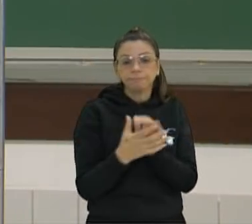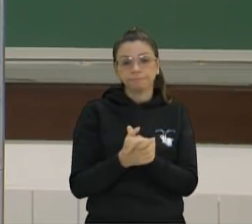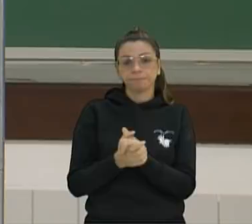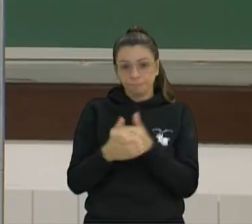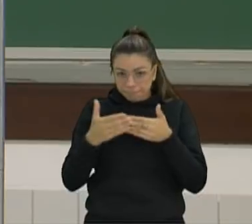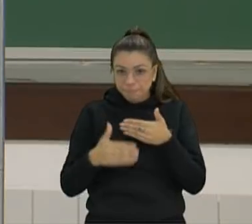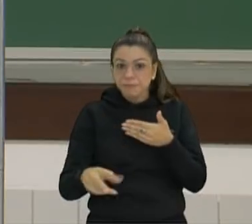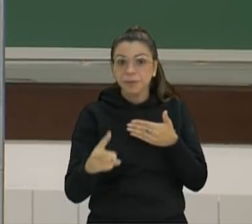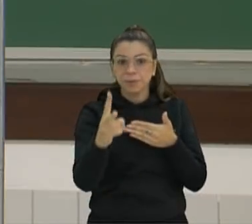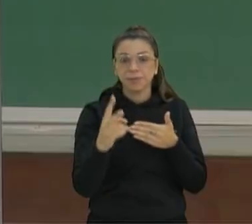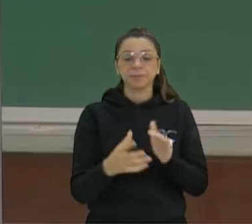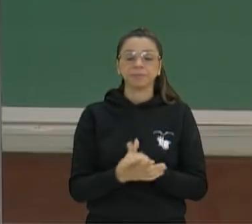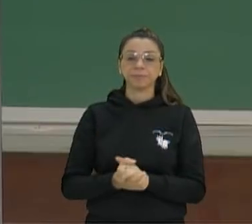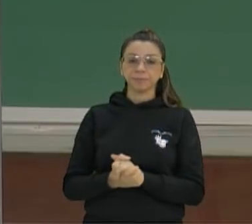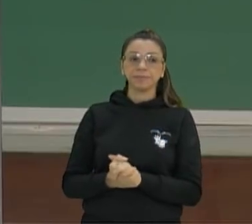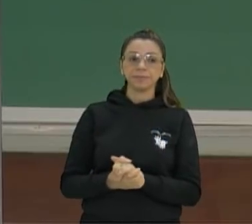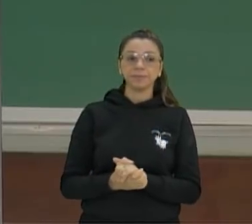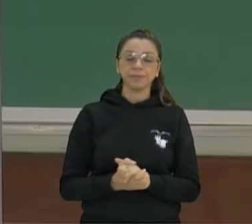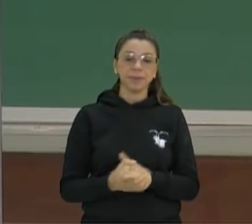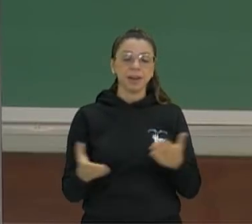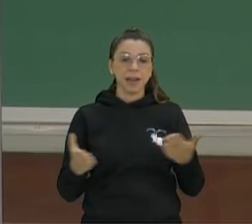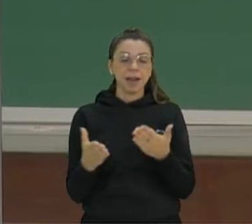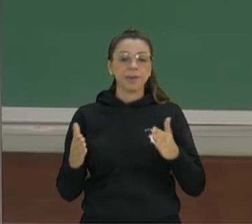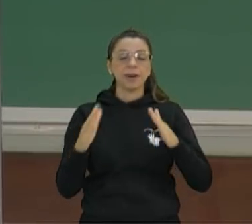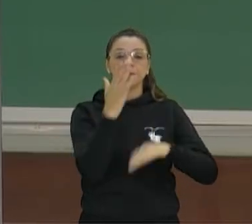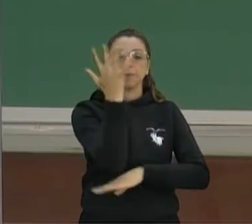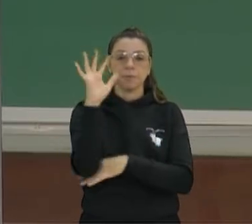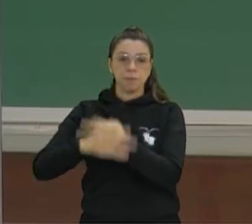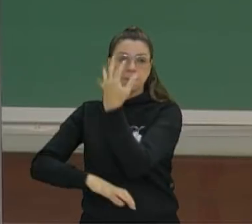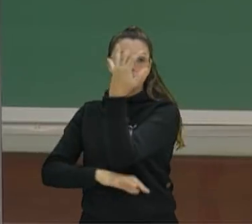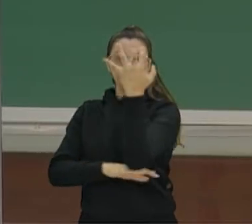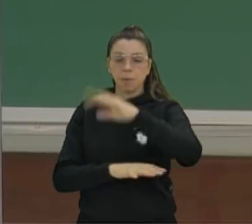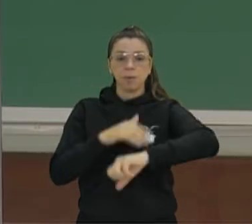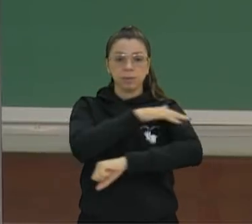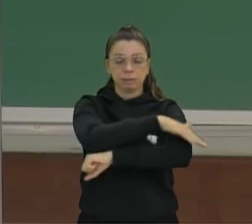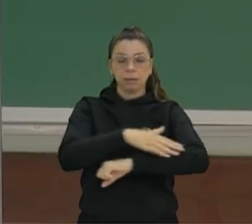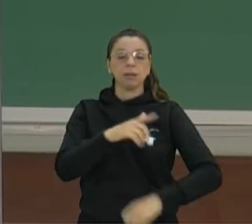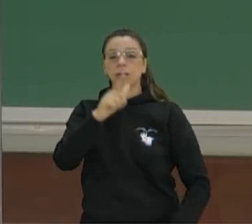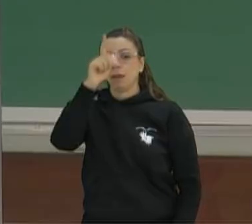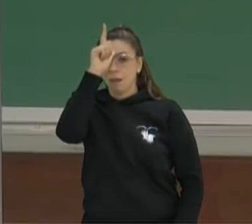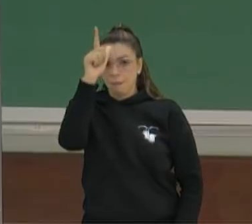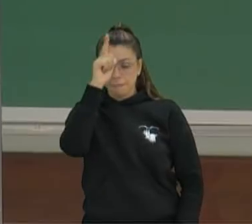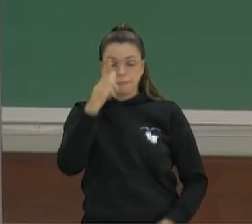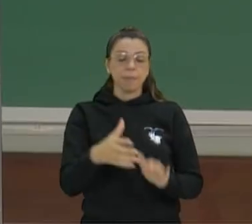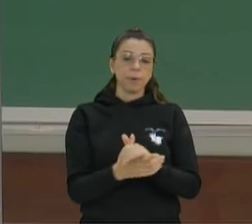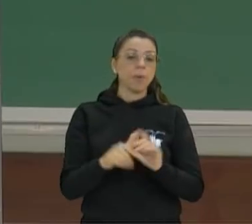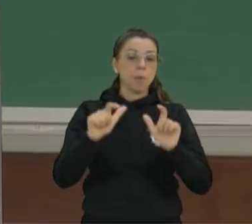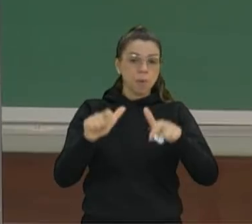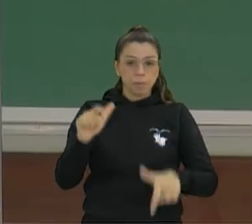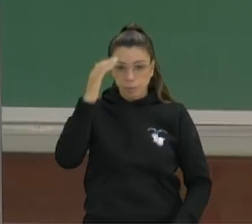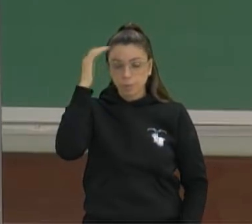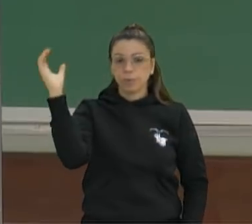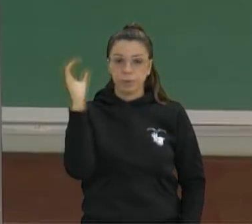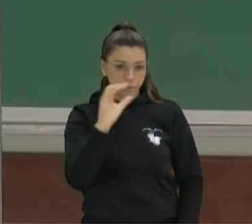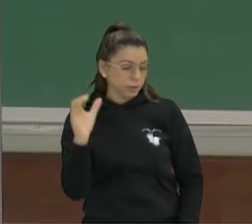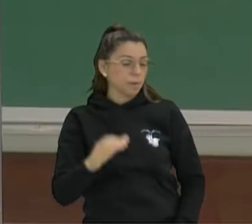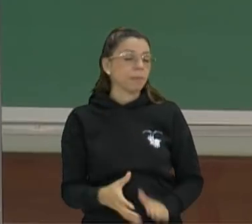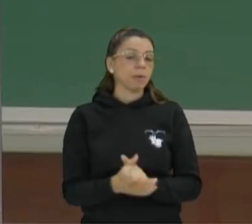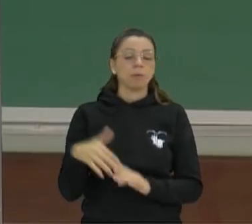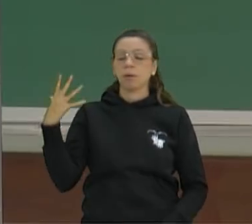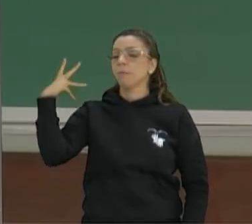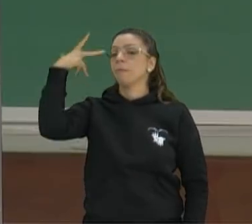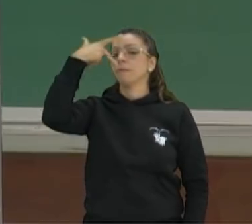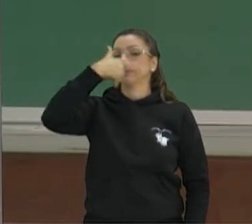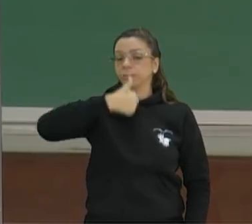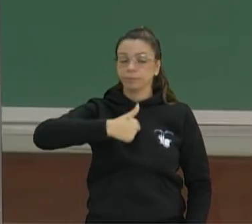continuando. Agora nós vamos lá para o Bosque Alemão, um outro ponto turístico de Curitiba, um lugar muito bonito, um lugar muito bacana, certo?